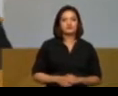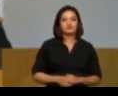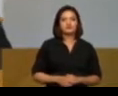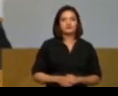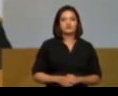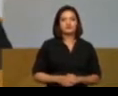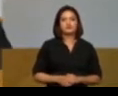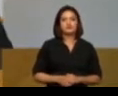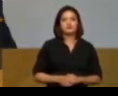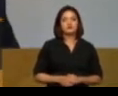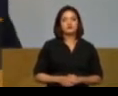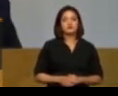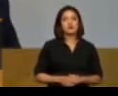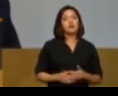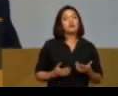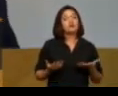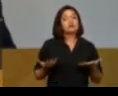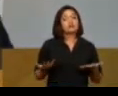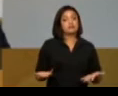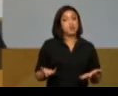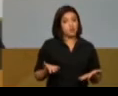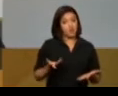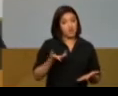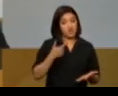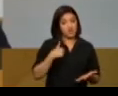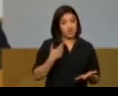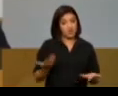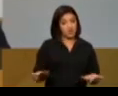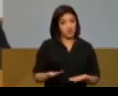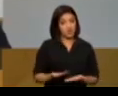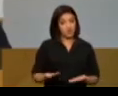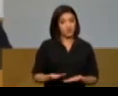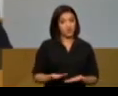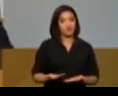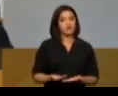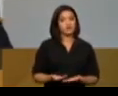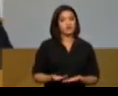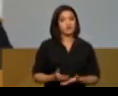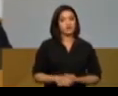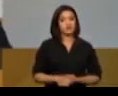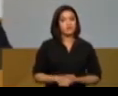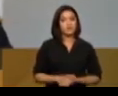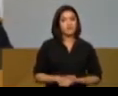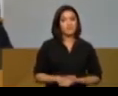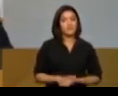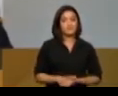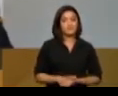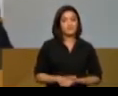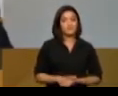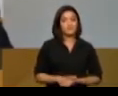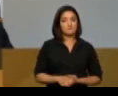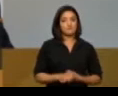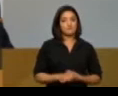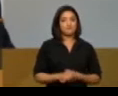eu vou me reportar e peço que não entendam